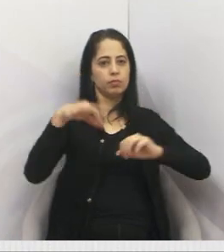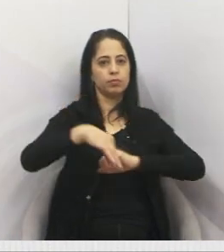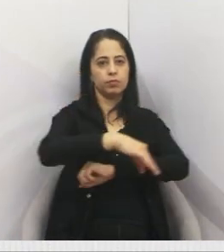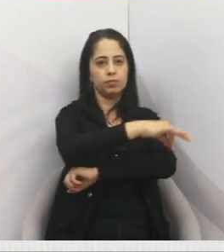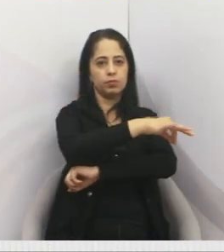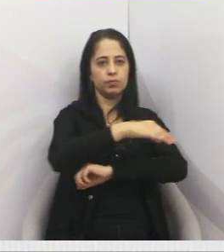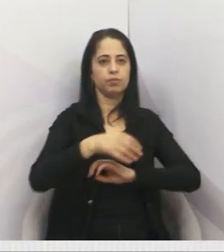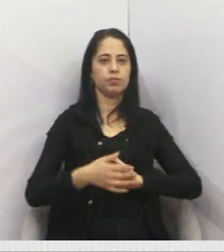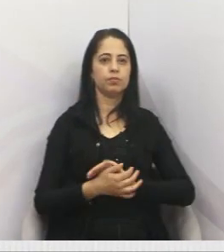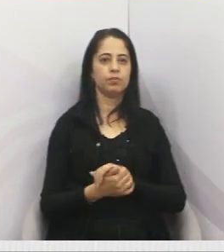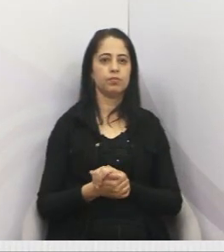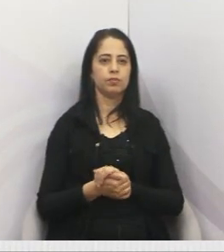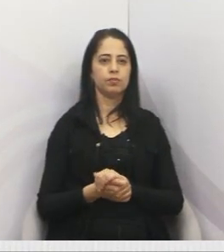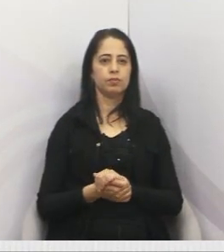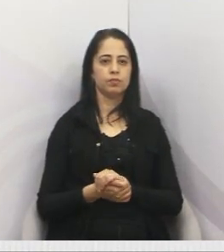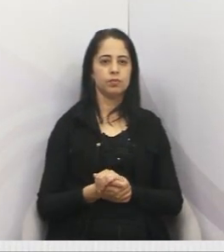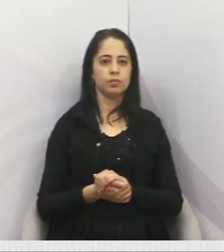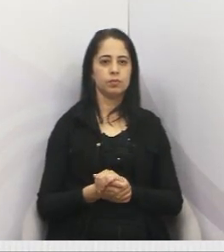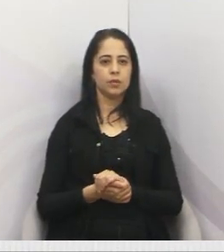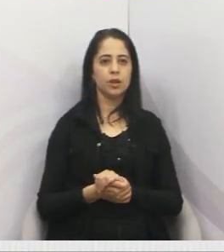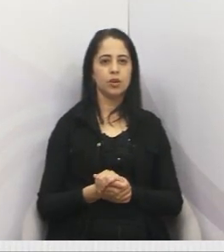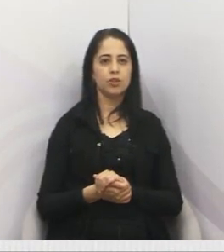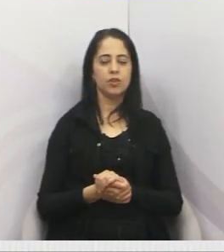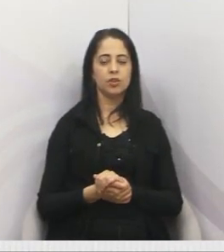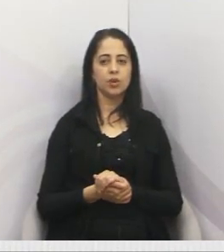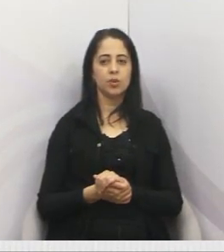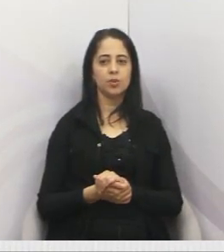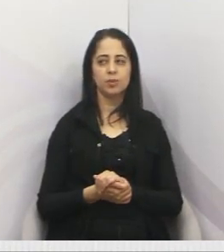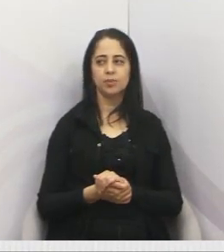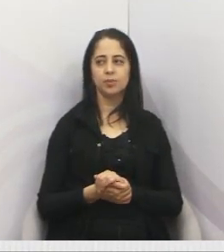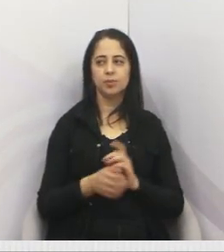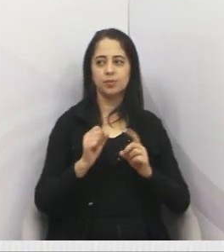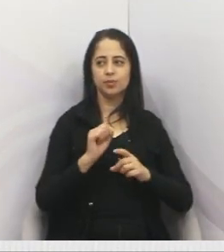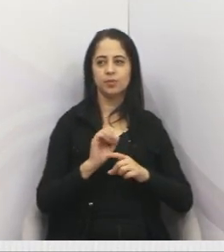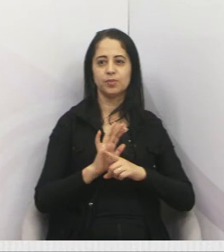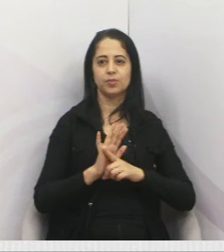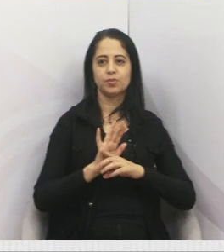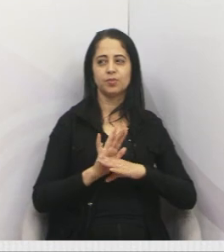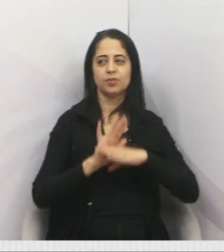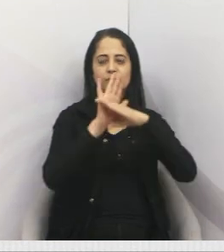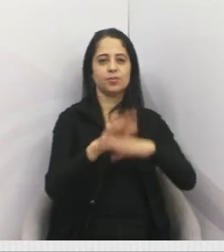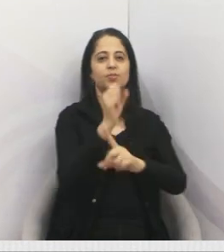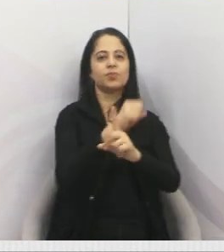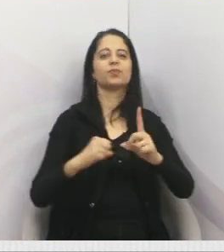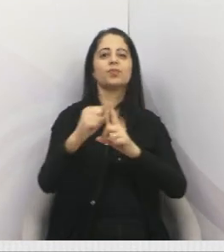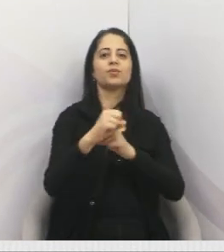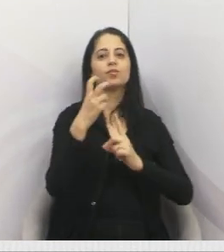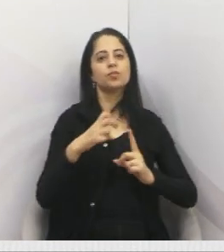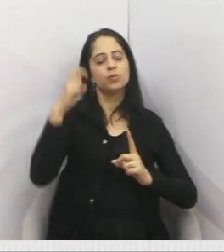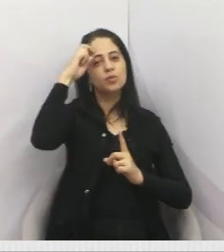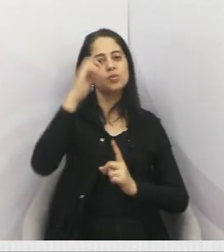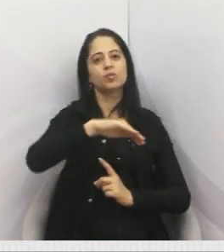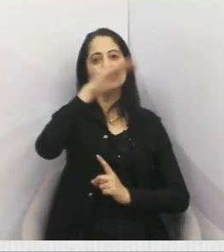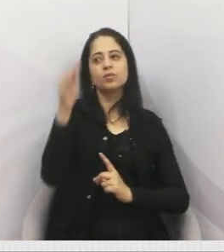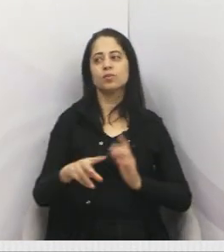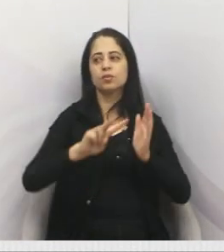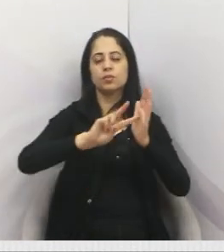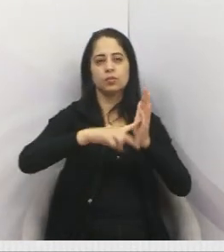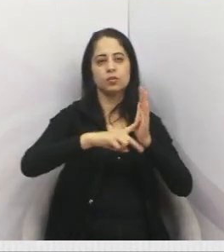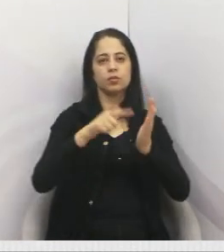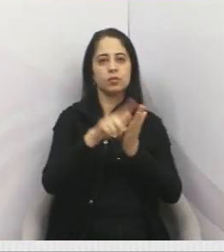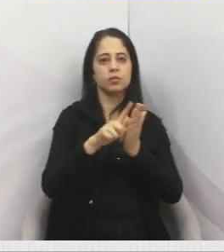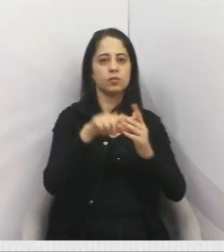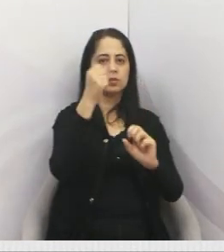Arquitetos. Movimentos populares, Cultura no Morro, entidades de classe sindical, Sindicato